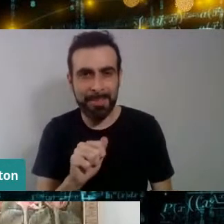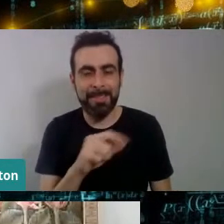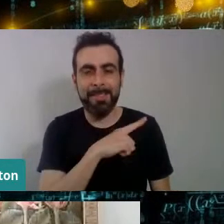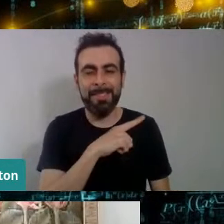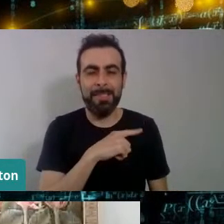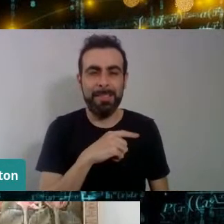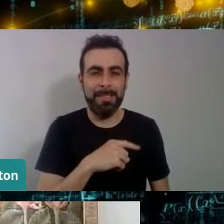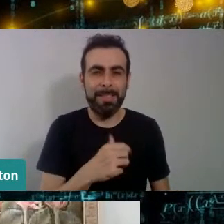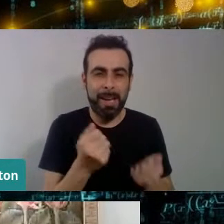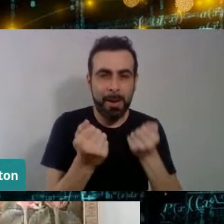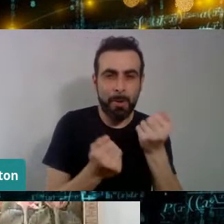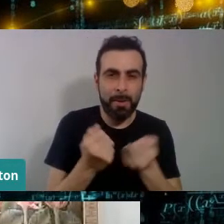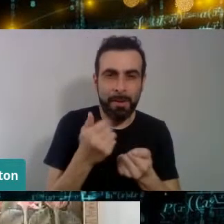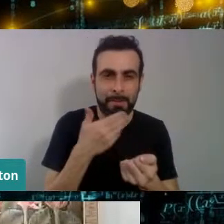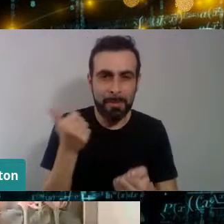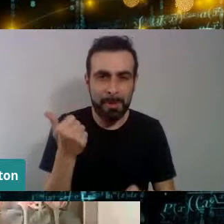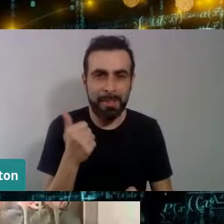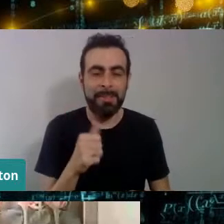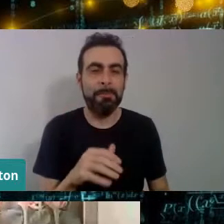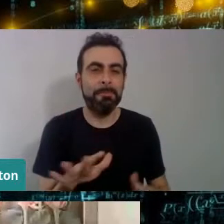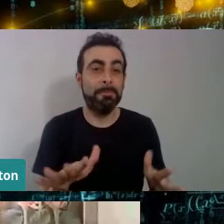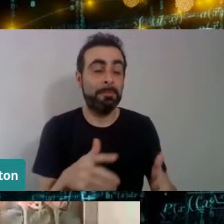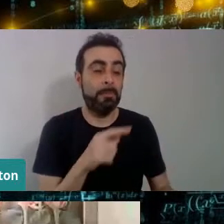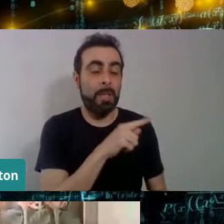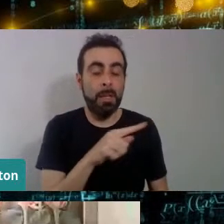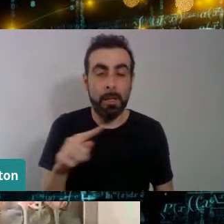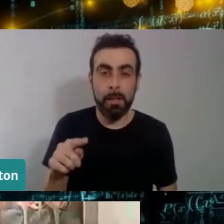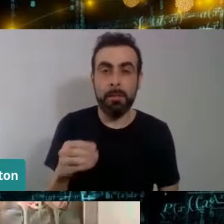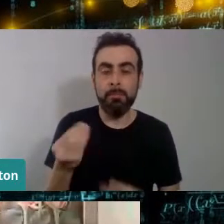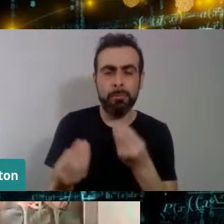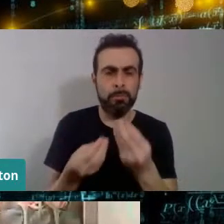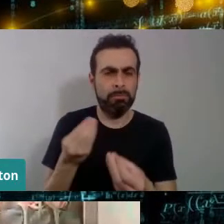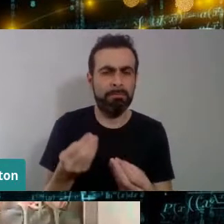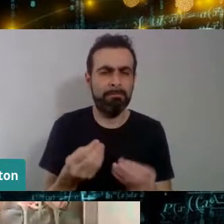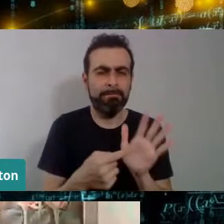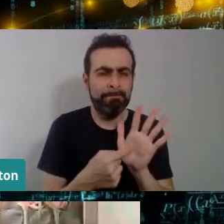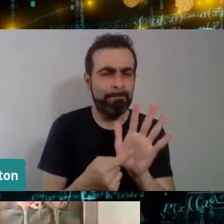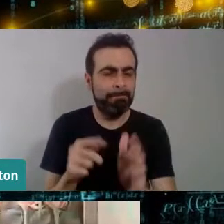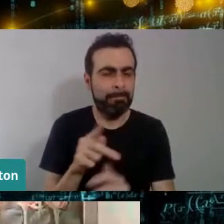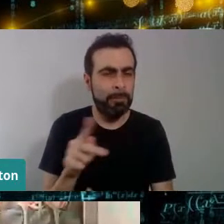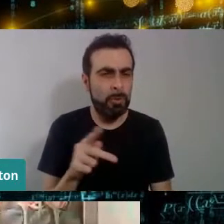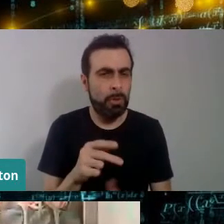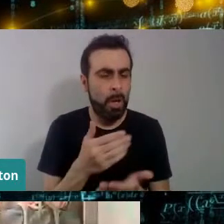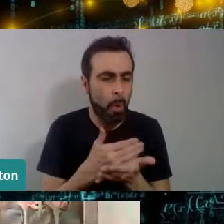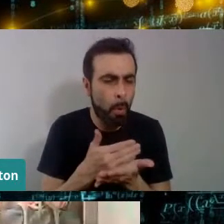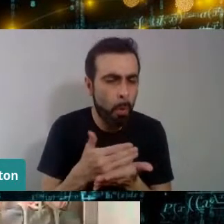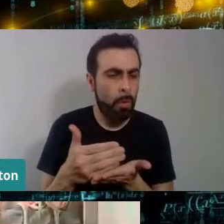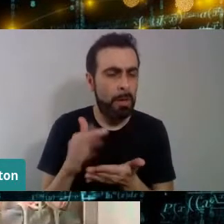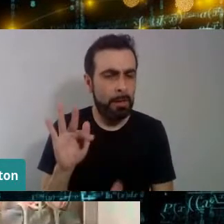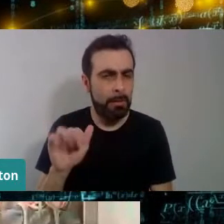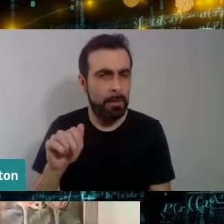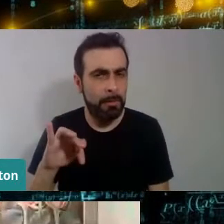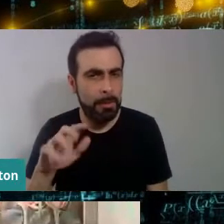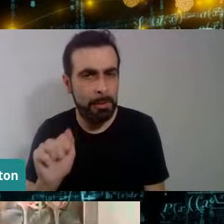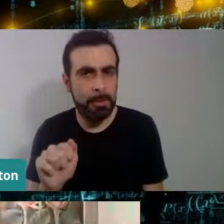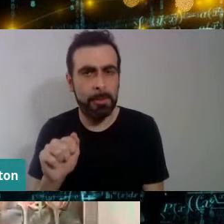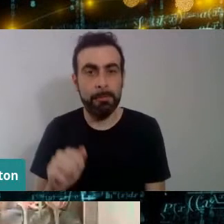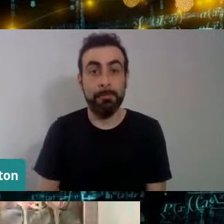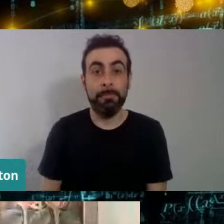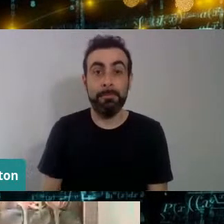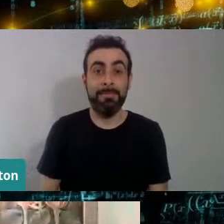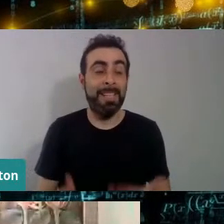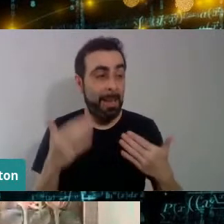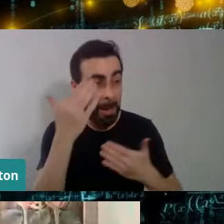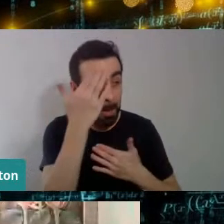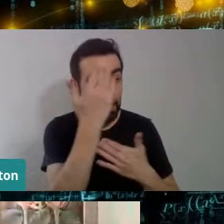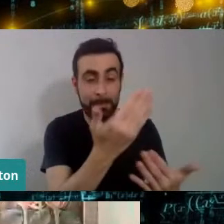esse trabalho dele, né? Como professor na Faficha, nesses primeiros anos? Conta para nós, professor Guido. Tá, obrigado, Zé Carlos.